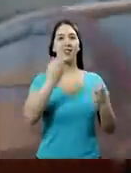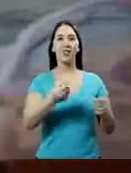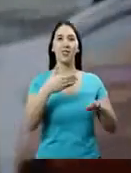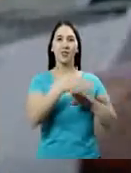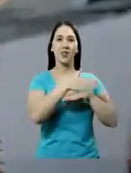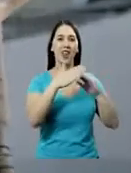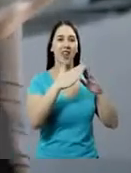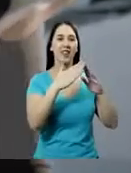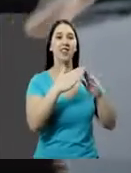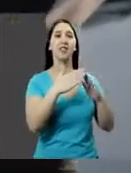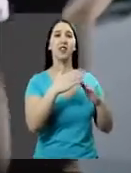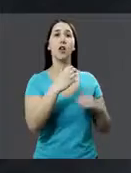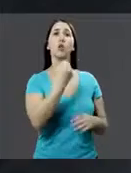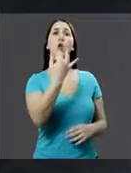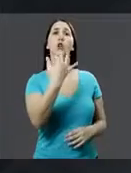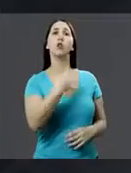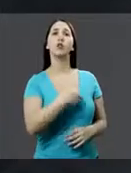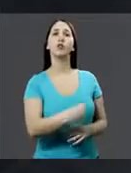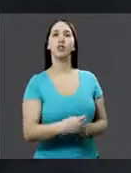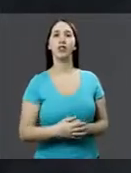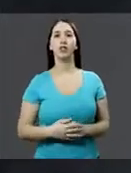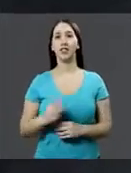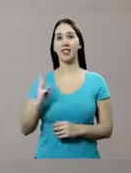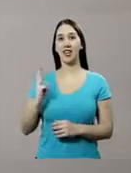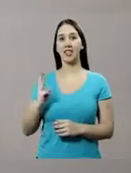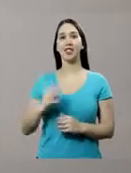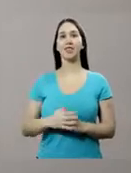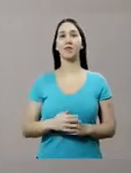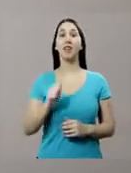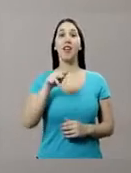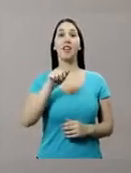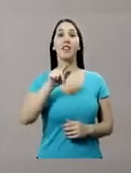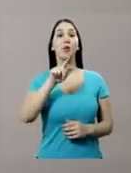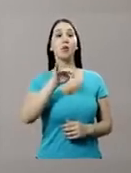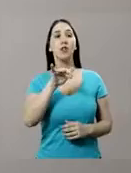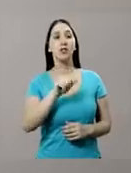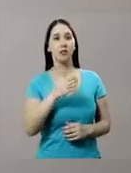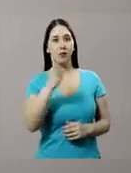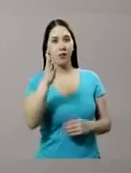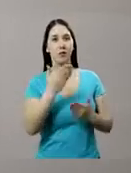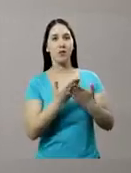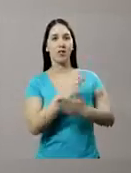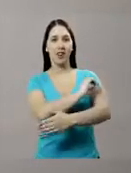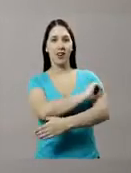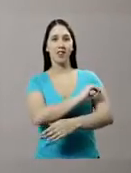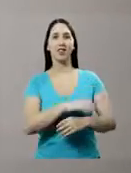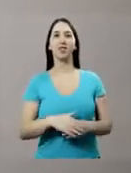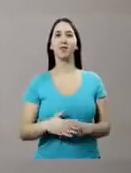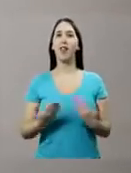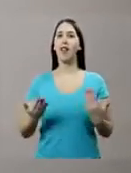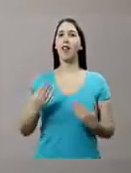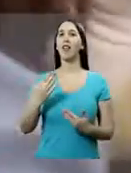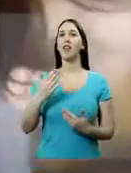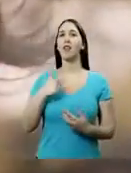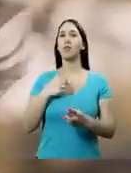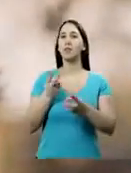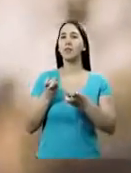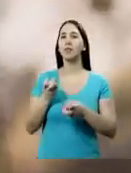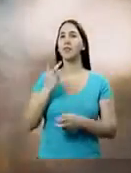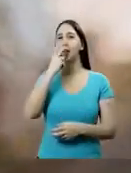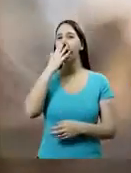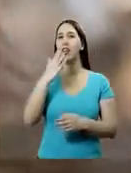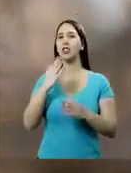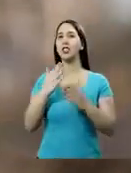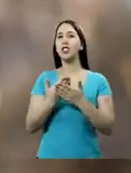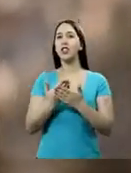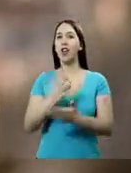Receber aqui na sua casa. Imagina. Você tem quantos filhos? Tenho 3 filhos. Ana Luísa, que foi pra creche. Eu vejo como se minha filha estivesse numa